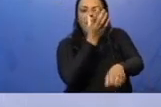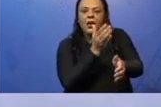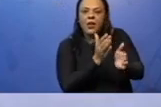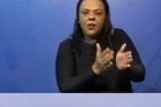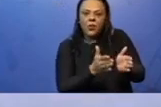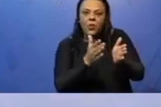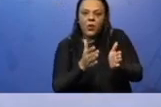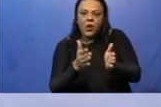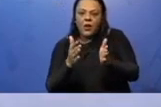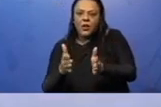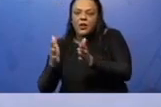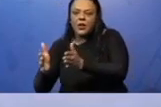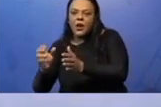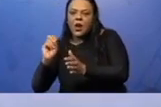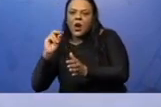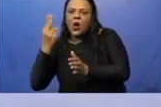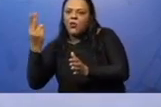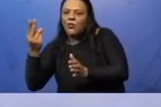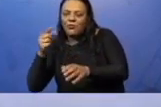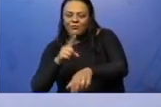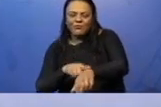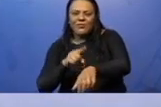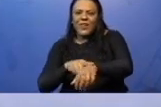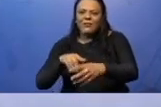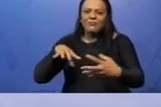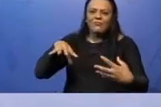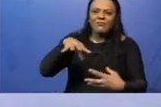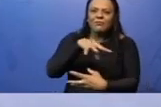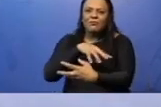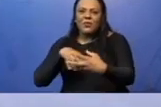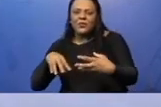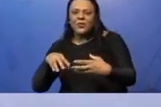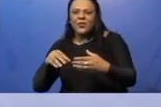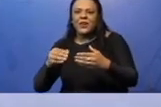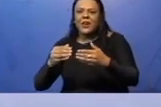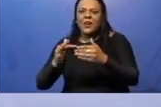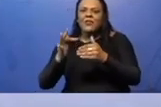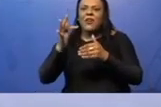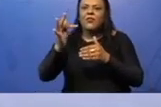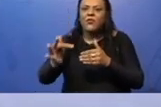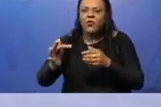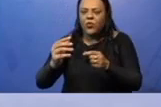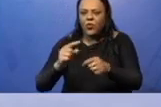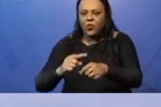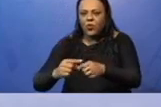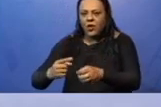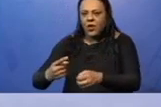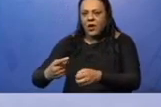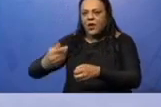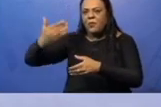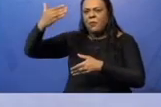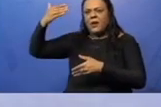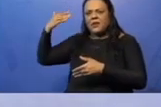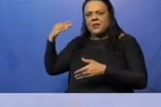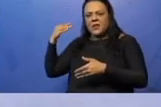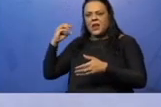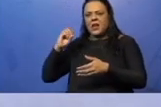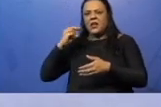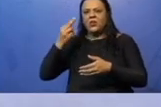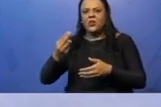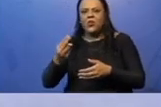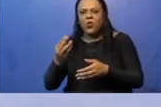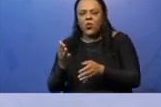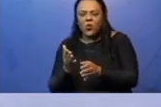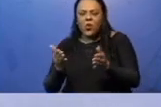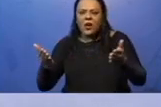não lineares. Quando, às vezes, ele vai para o futuro, volta para o passado, não é o começo, o meio e o fim certinho na